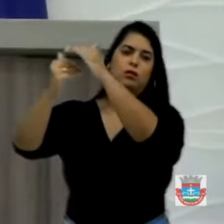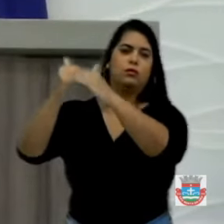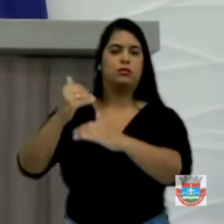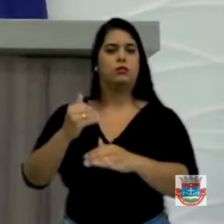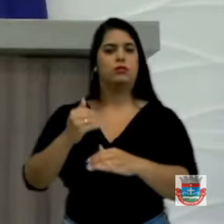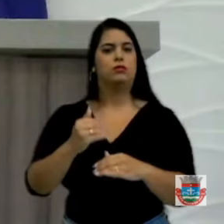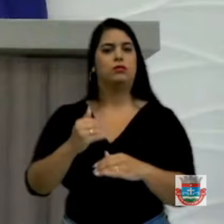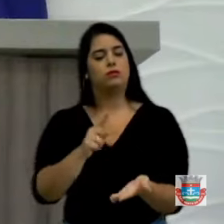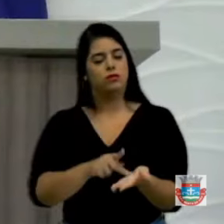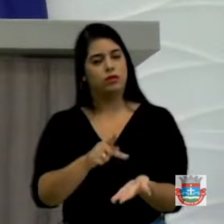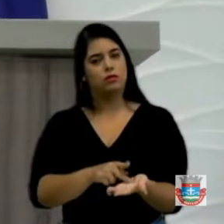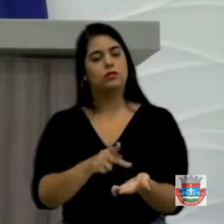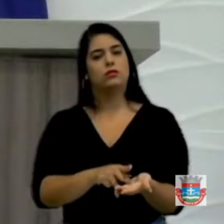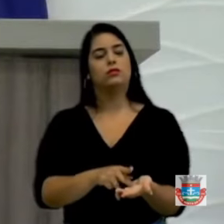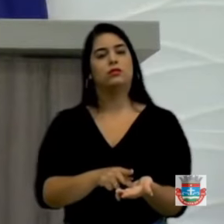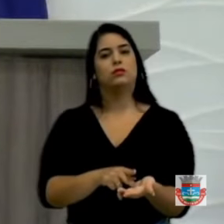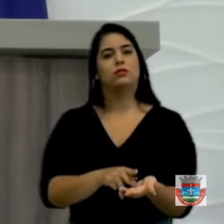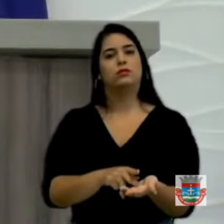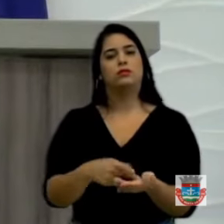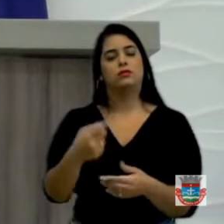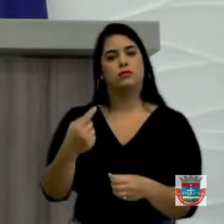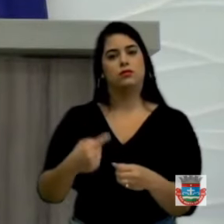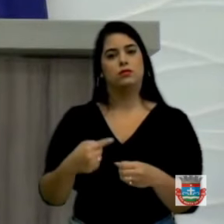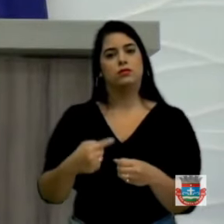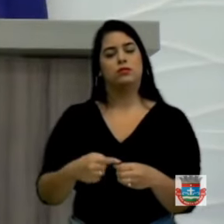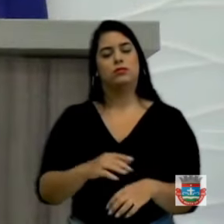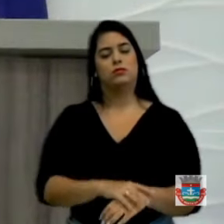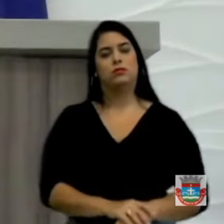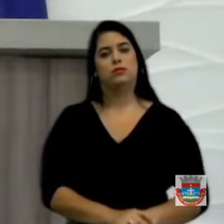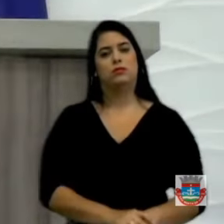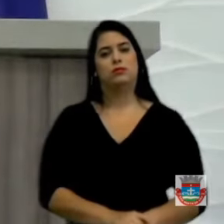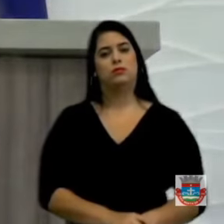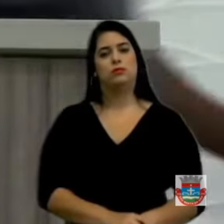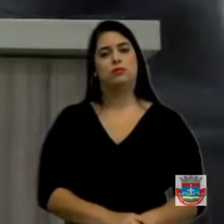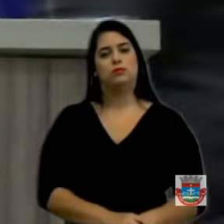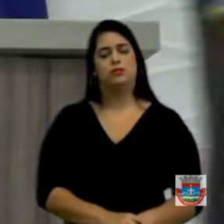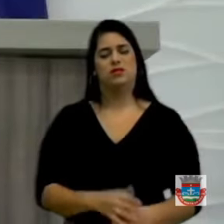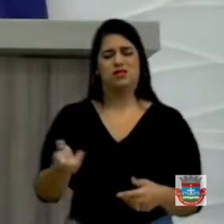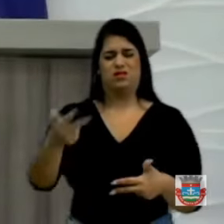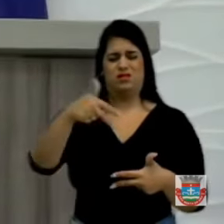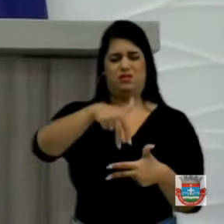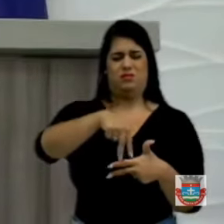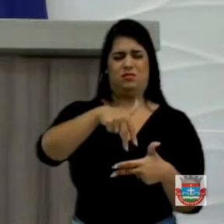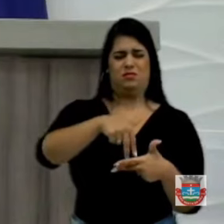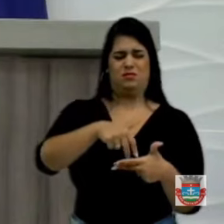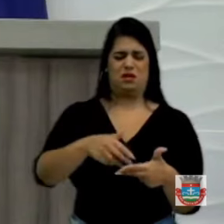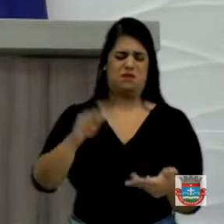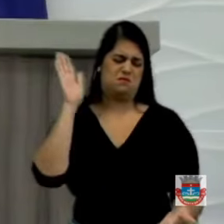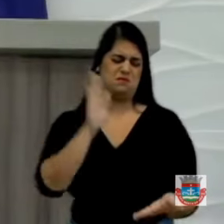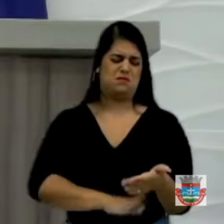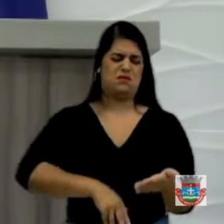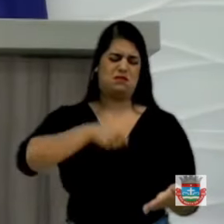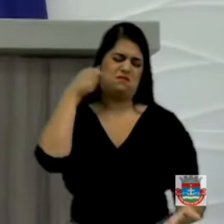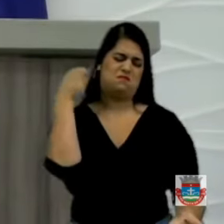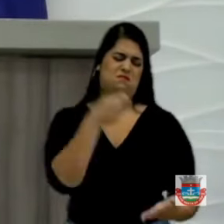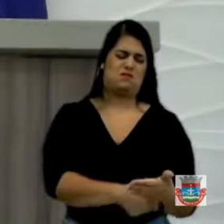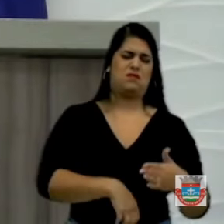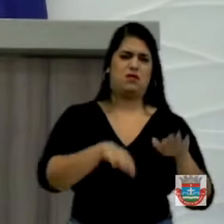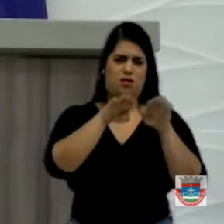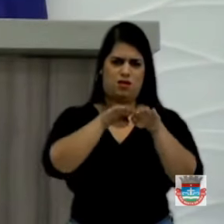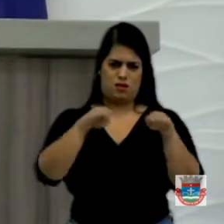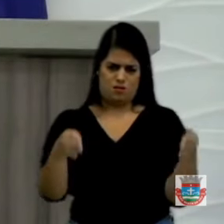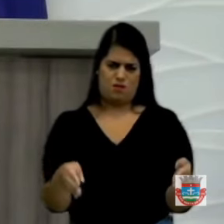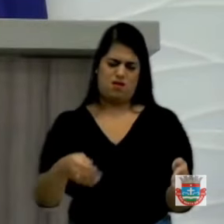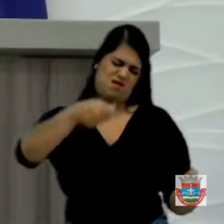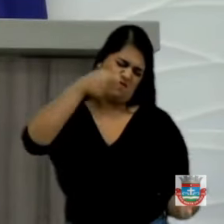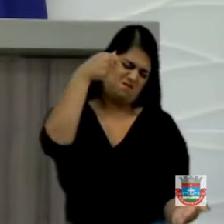é a verdade do nosso município. Não adianta chegar aqui, dar murro, bater, querer falar. Não